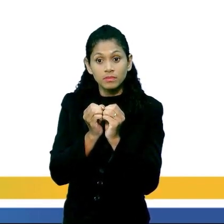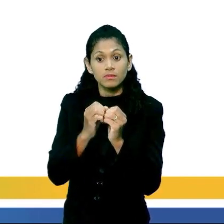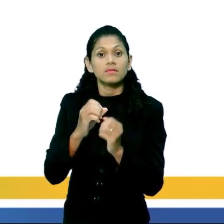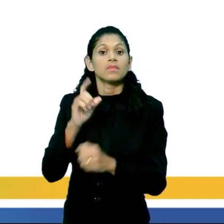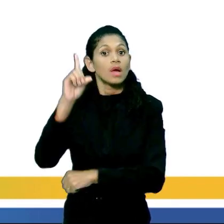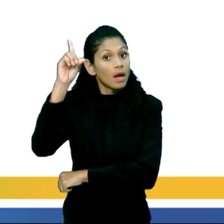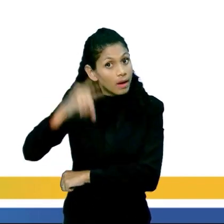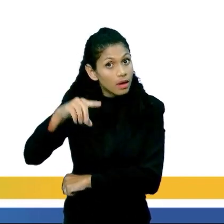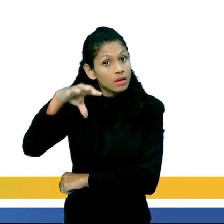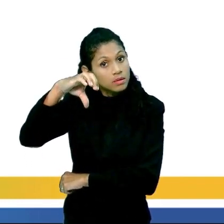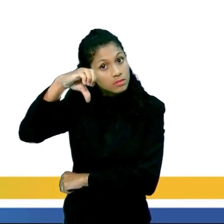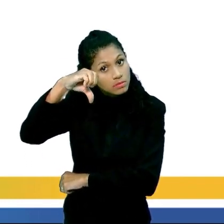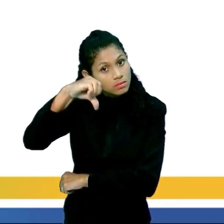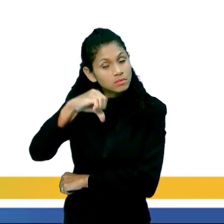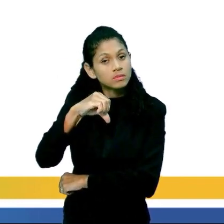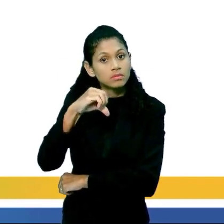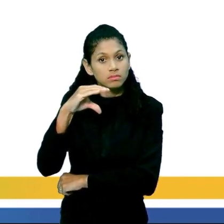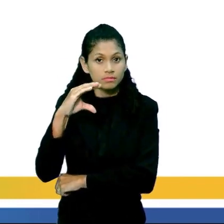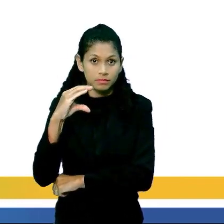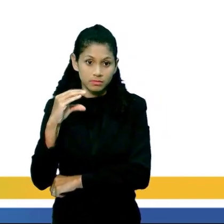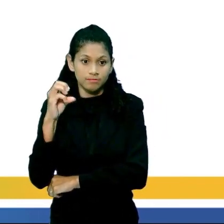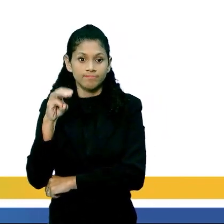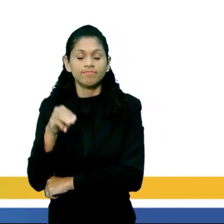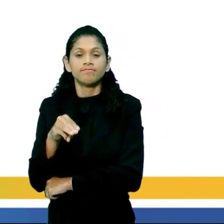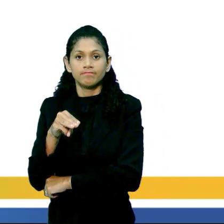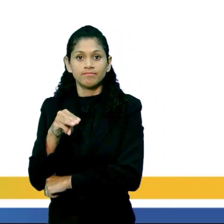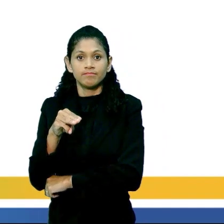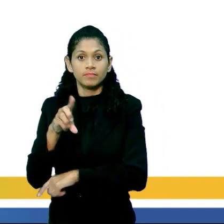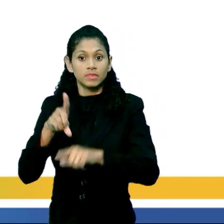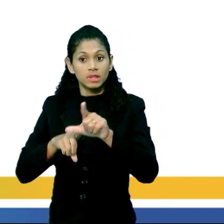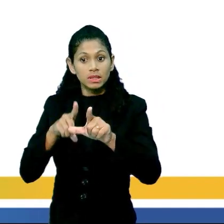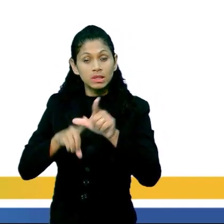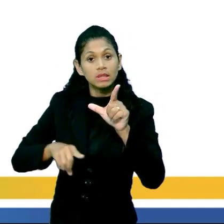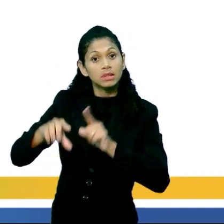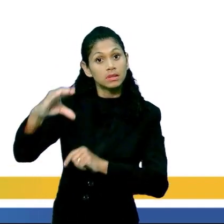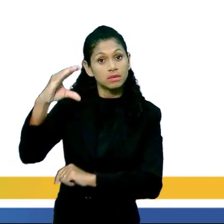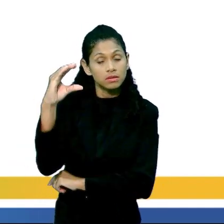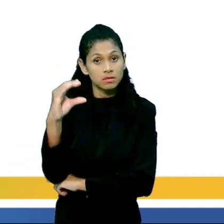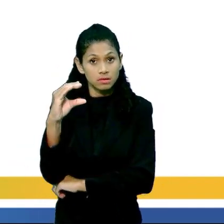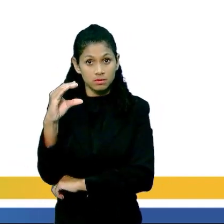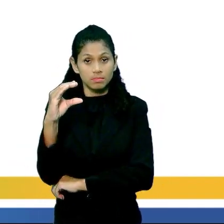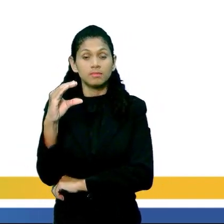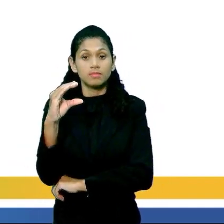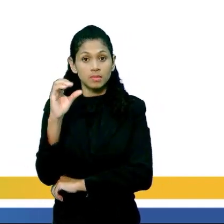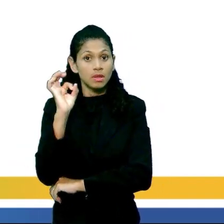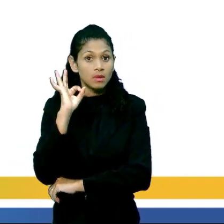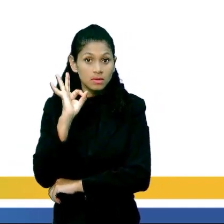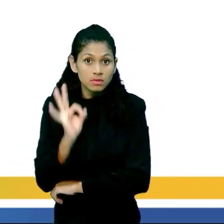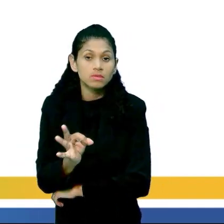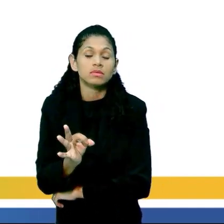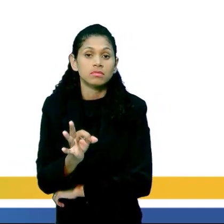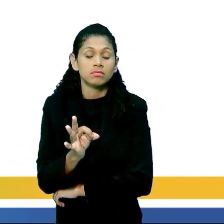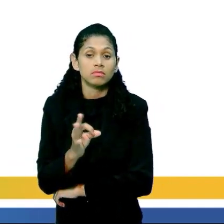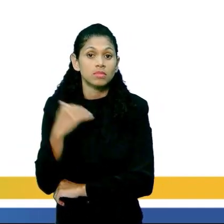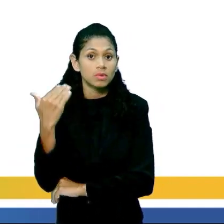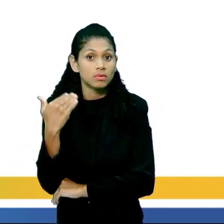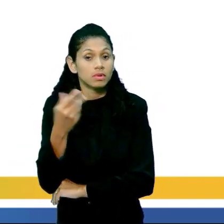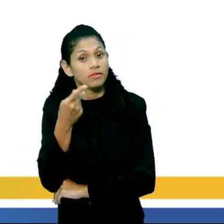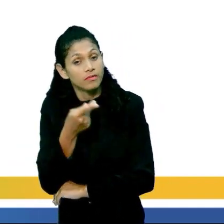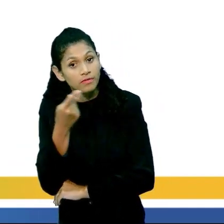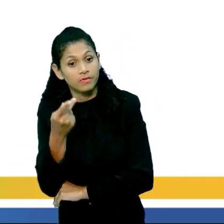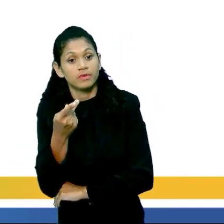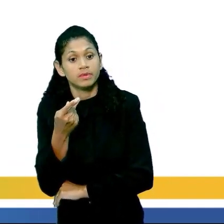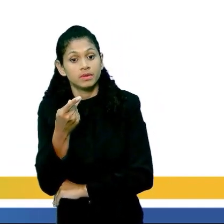centímetros. Tudo bem? Portanto, aí a alternativa correta é a letra C. Então, pessoal, quando ele fala aí,